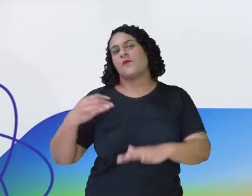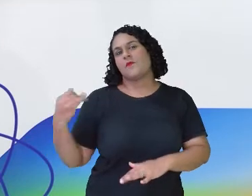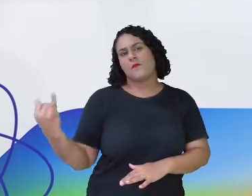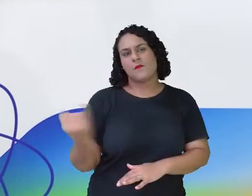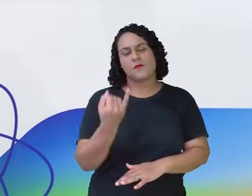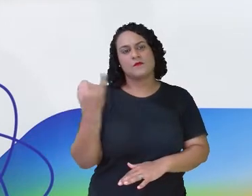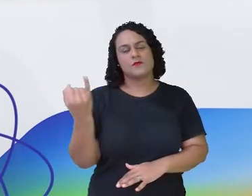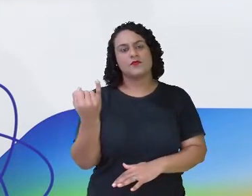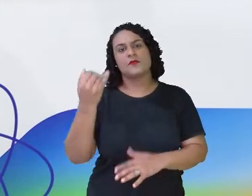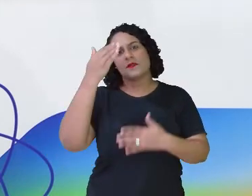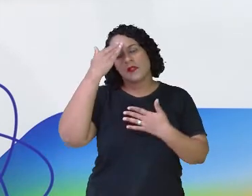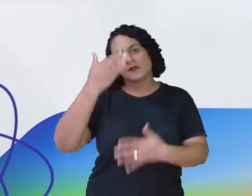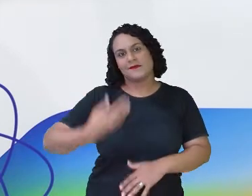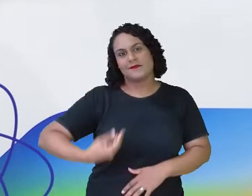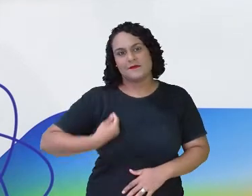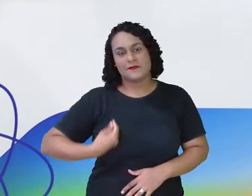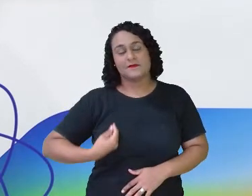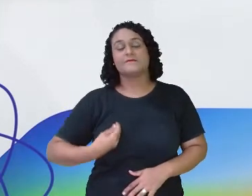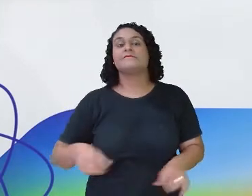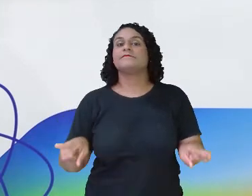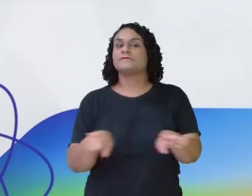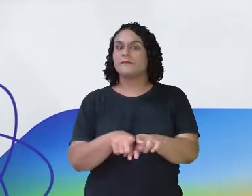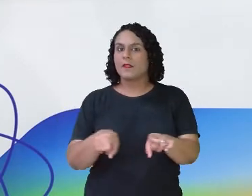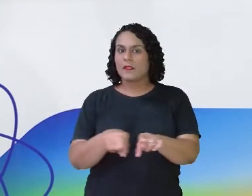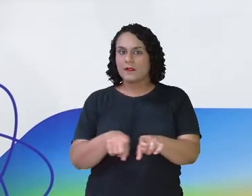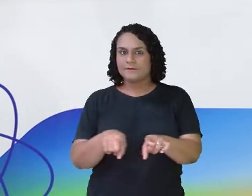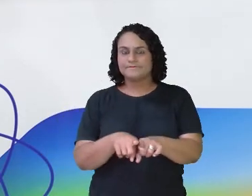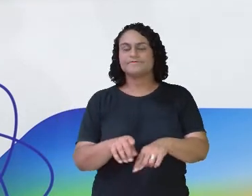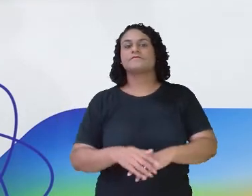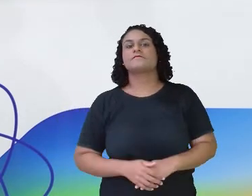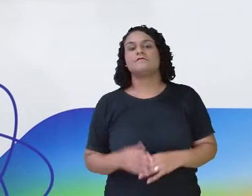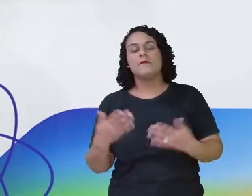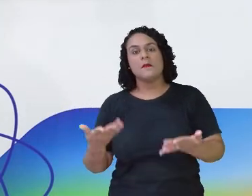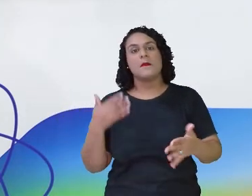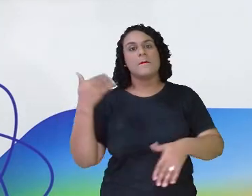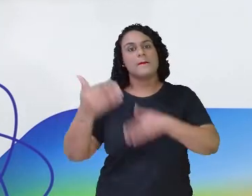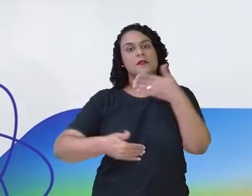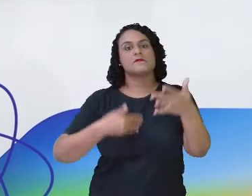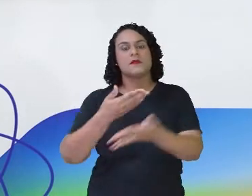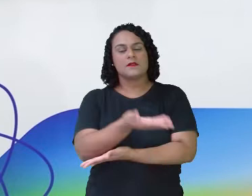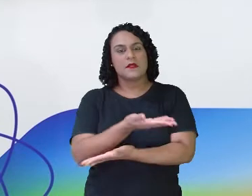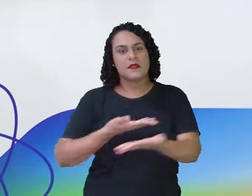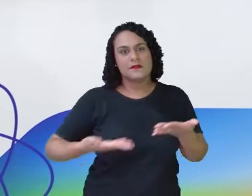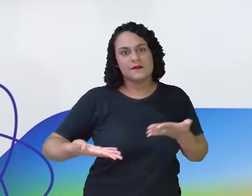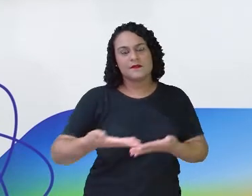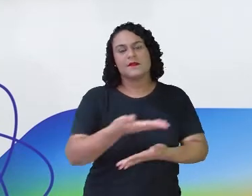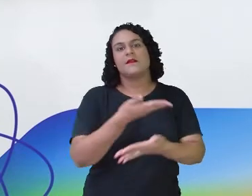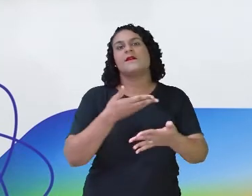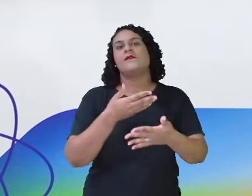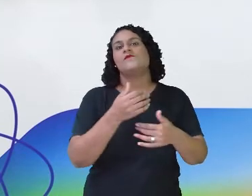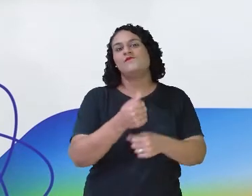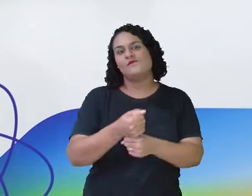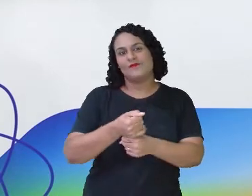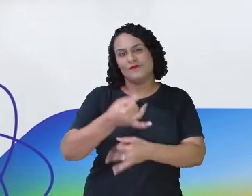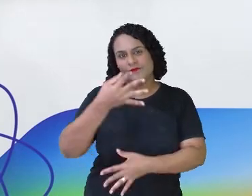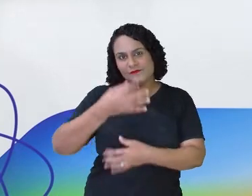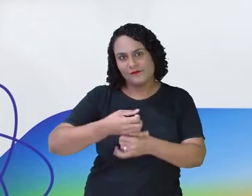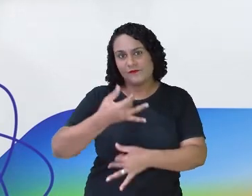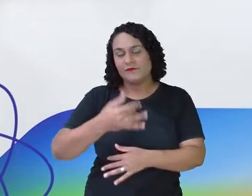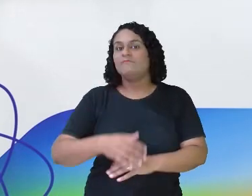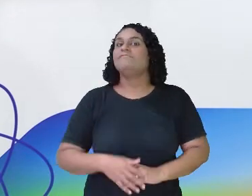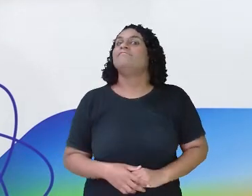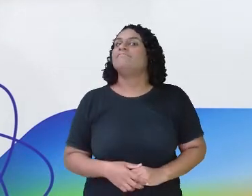aqui conosco. E para trazer a tua mensagem, o teu recadinho, a tua dúvida, ela que